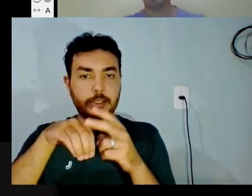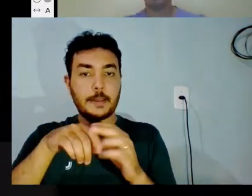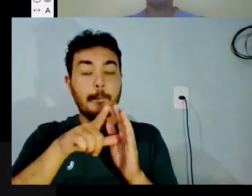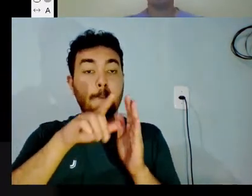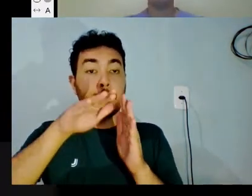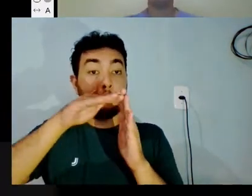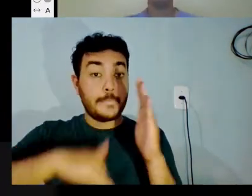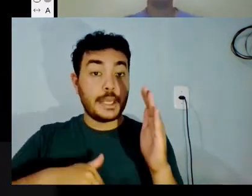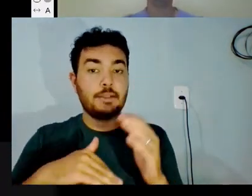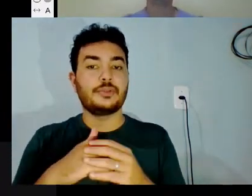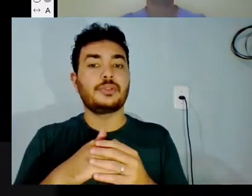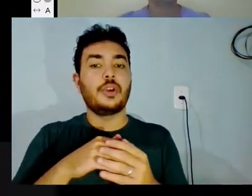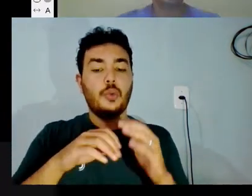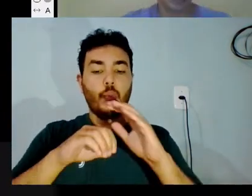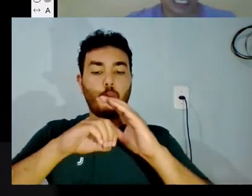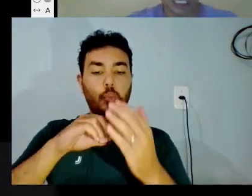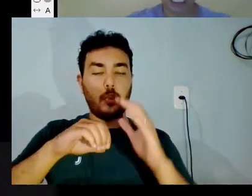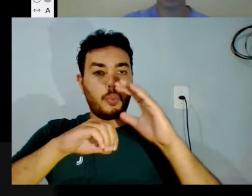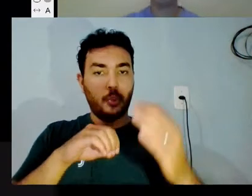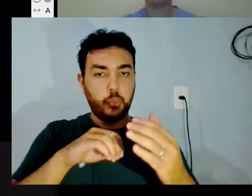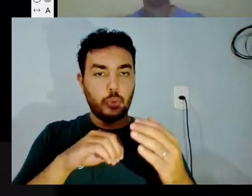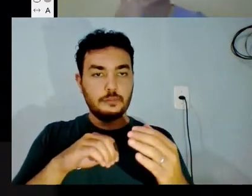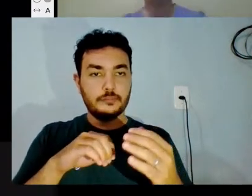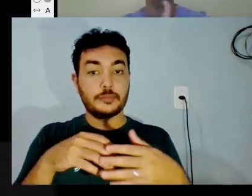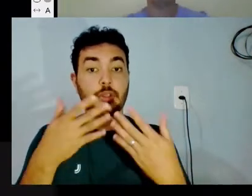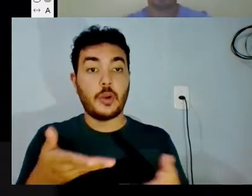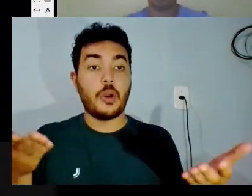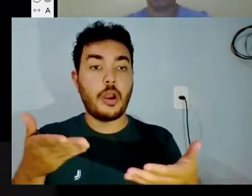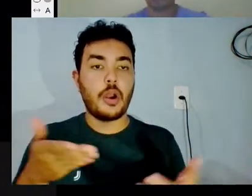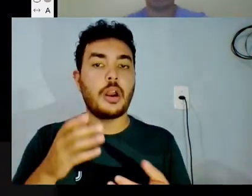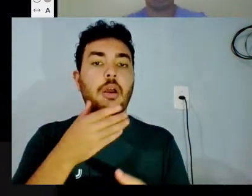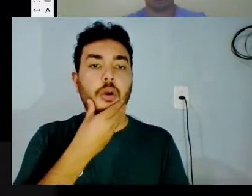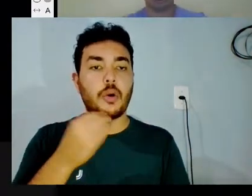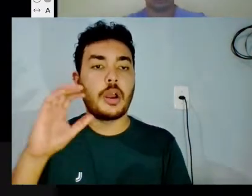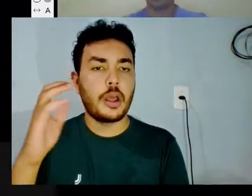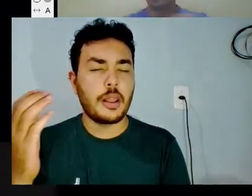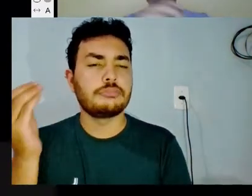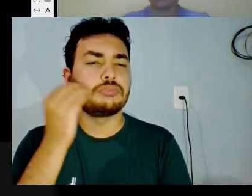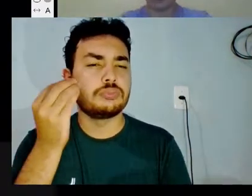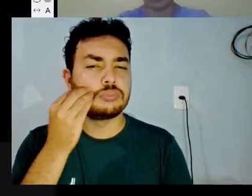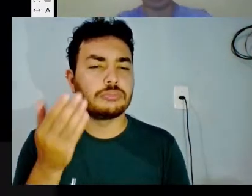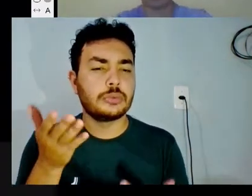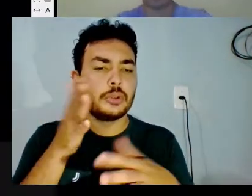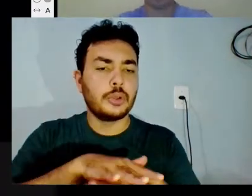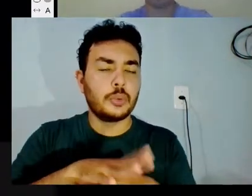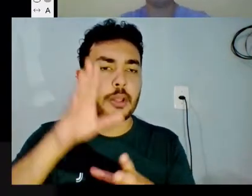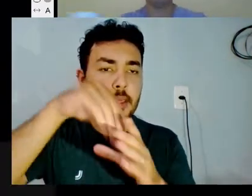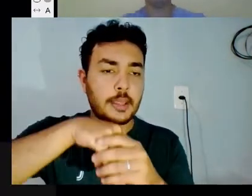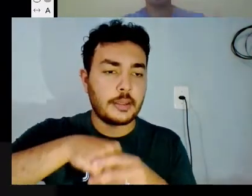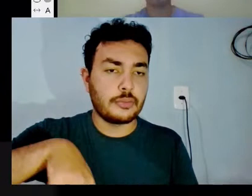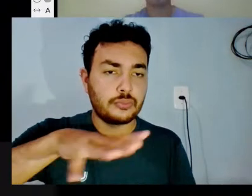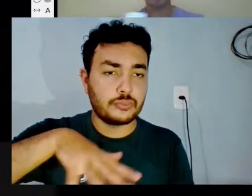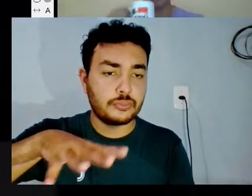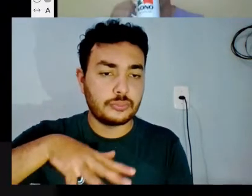blindagem eletrônica, tá bom? Então, esses cientistas, eles tentaram incluir uma parte na função de onda, nessa equação matemática,